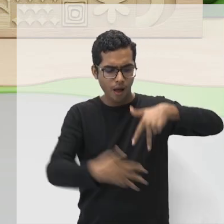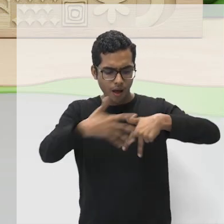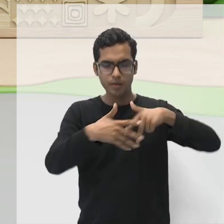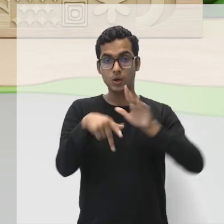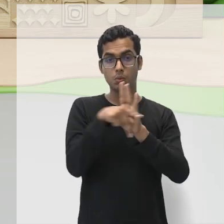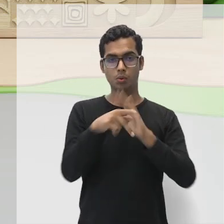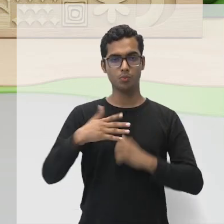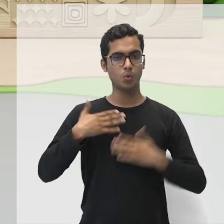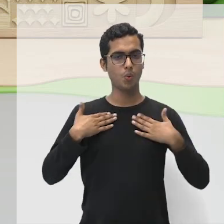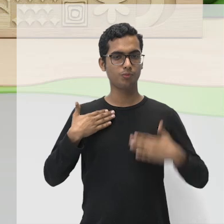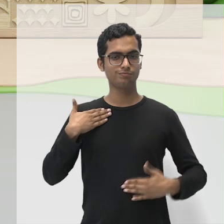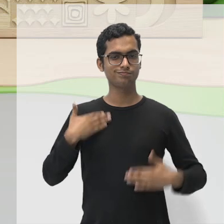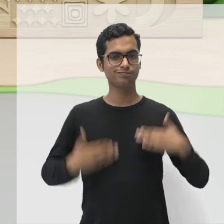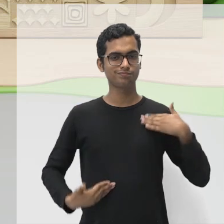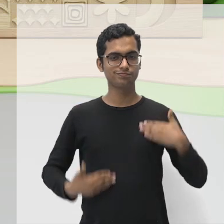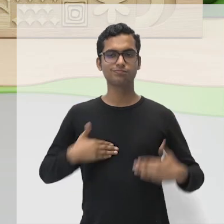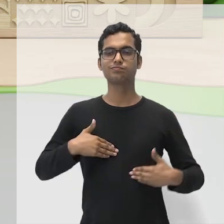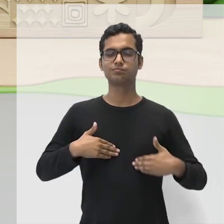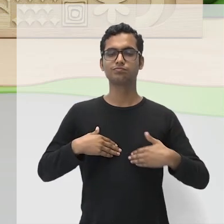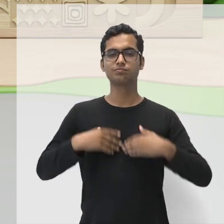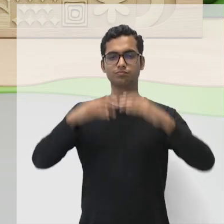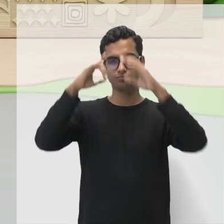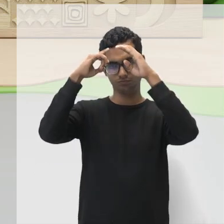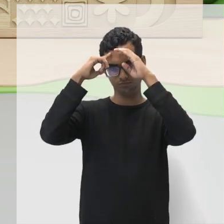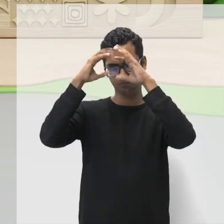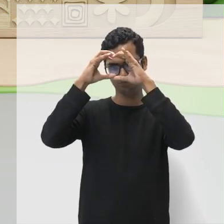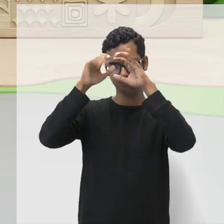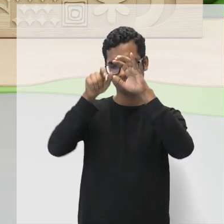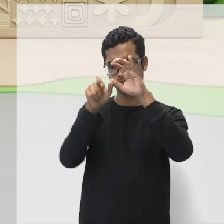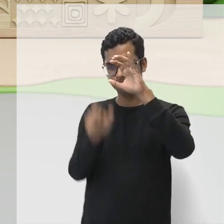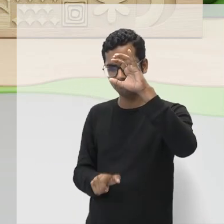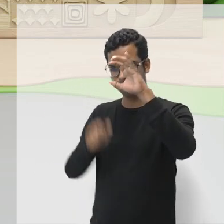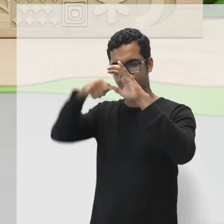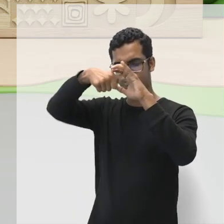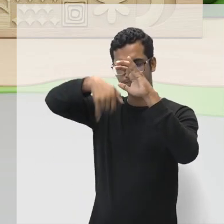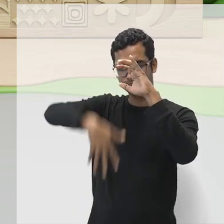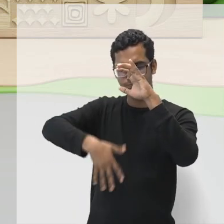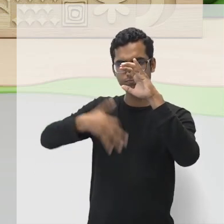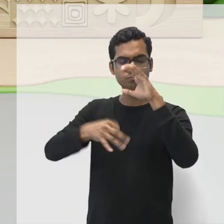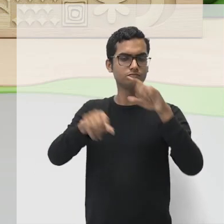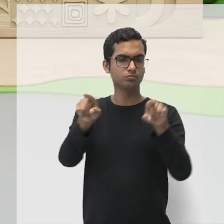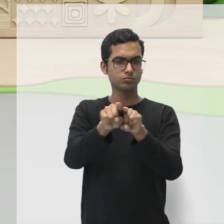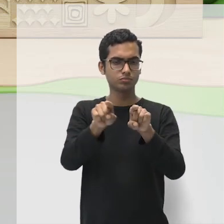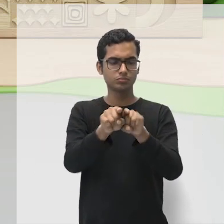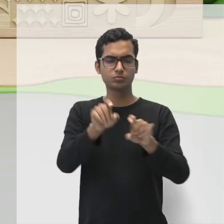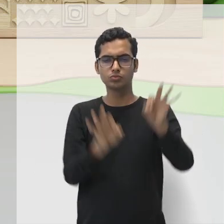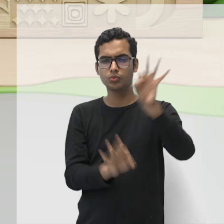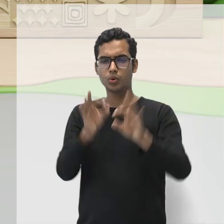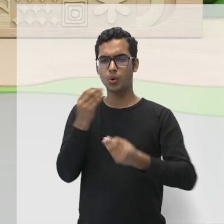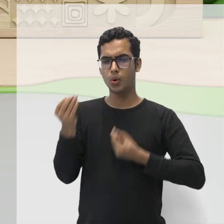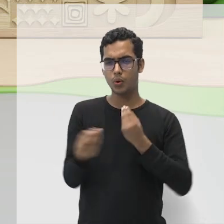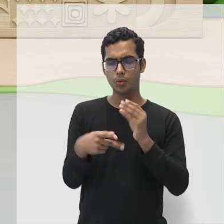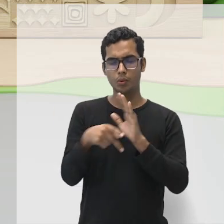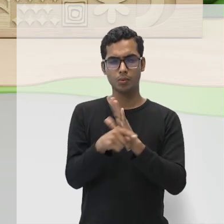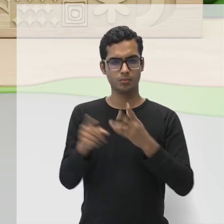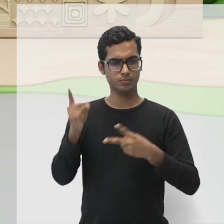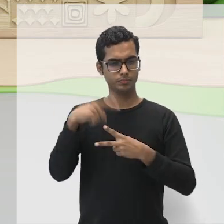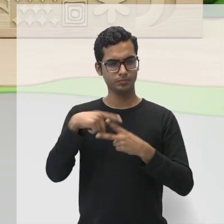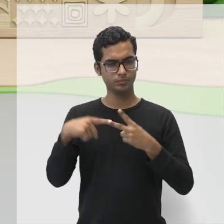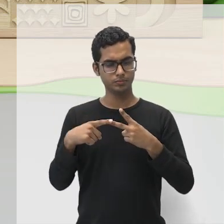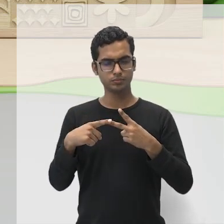nosso corpo, saindo todos da medula espinal. O sistema nervoso periférico, ele é dividido em dois